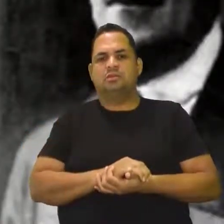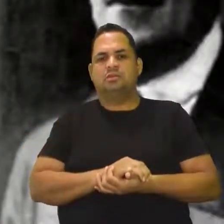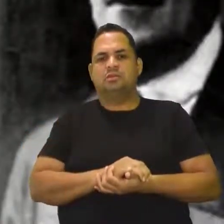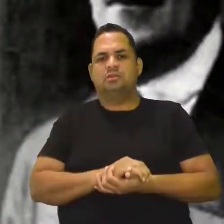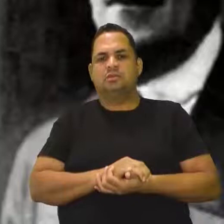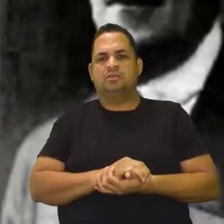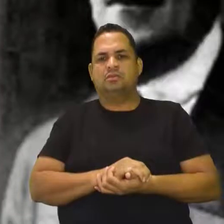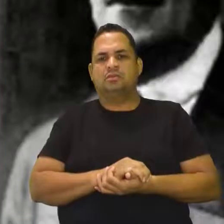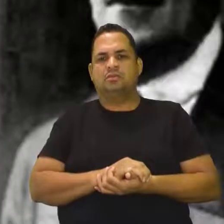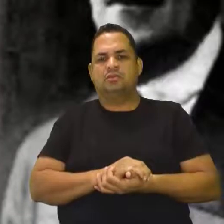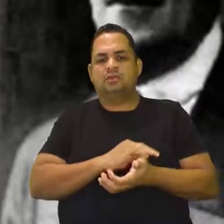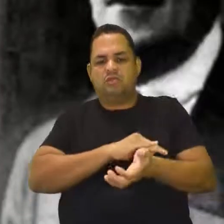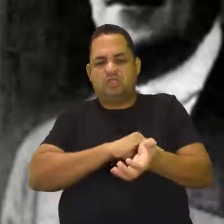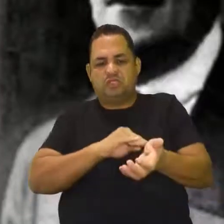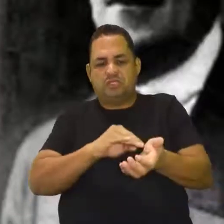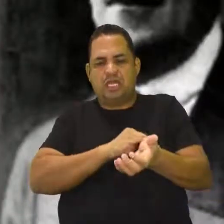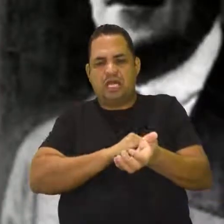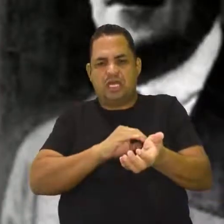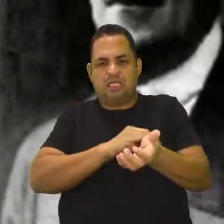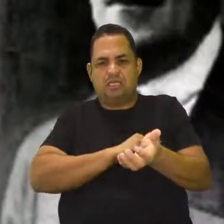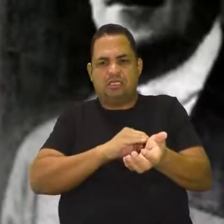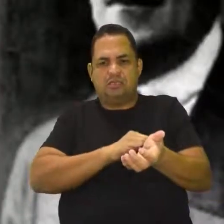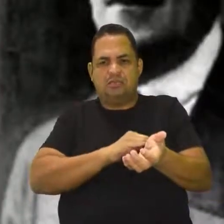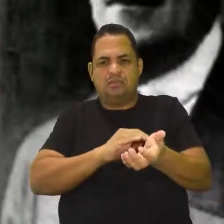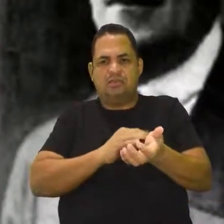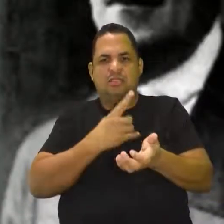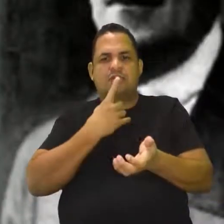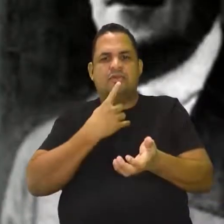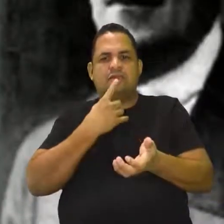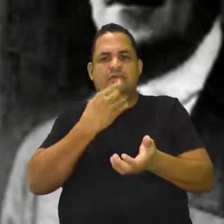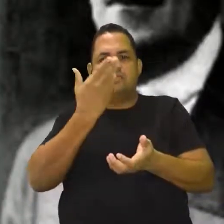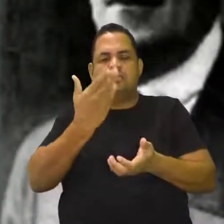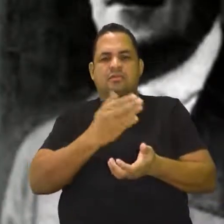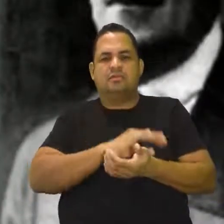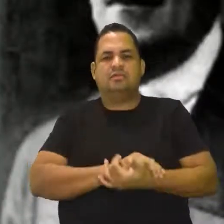o sangue do vermelho,